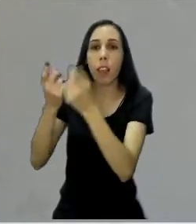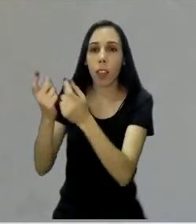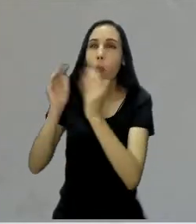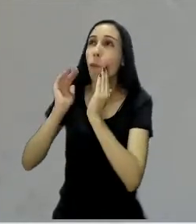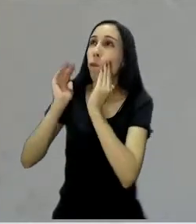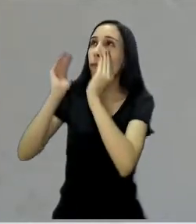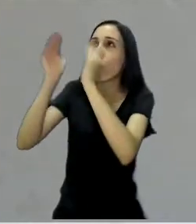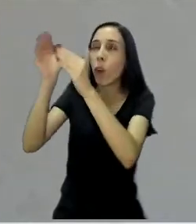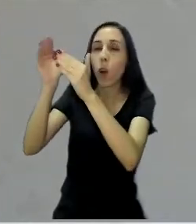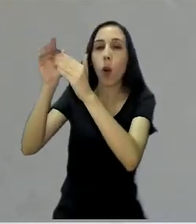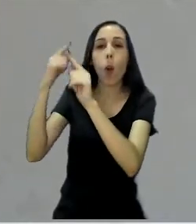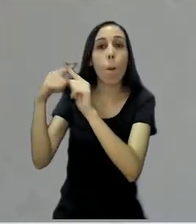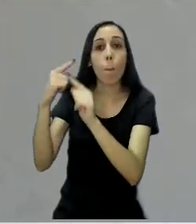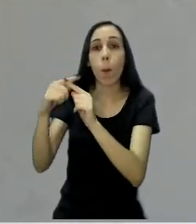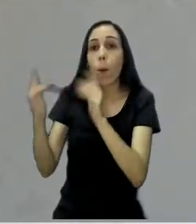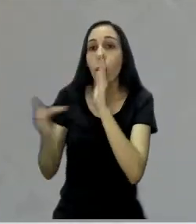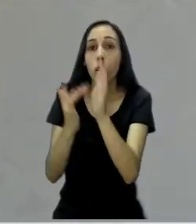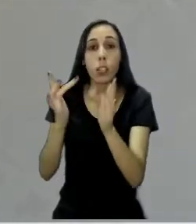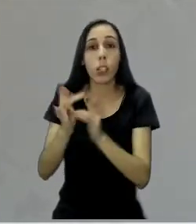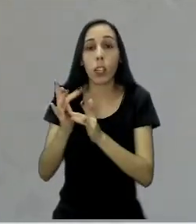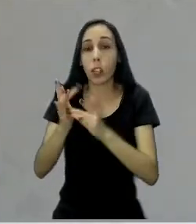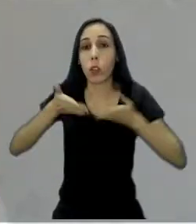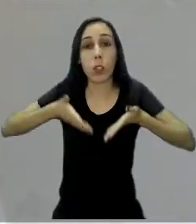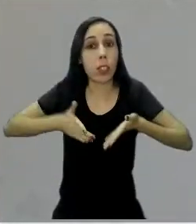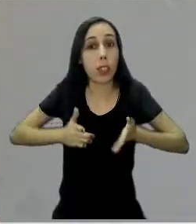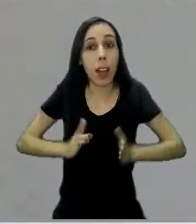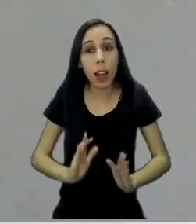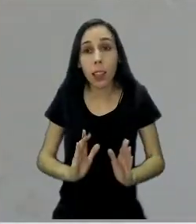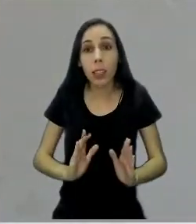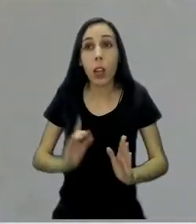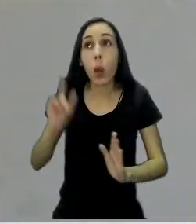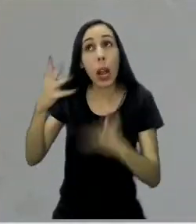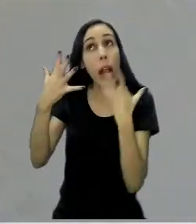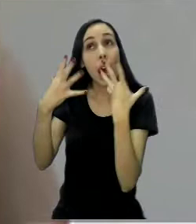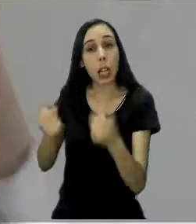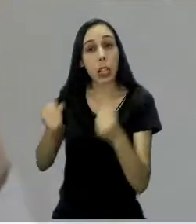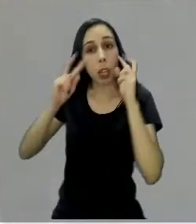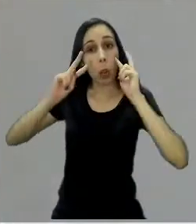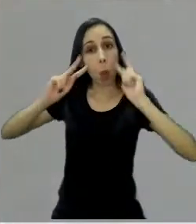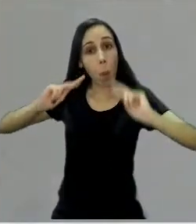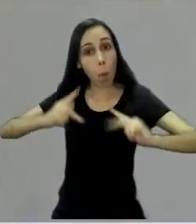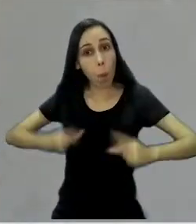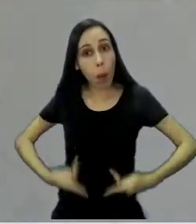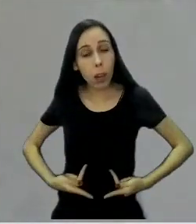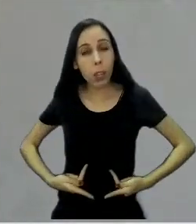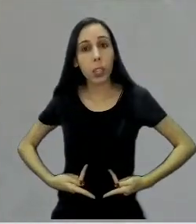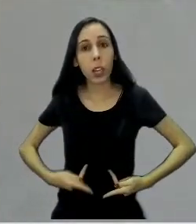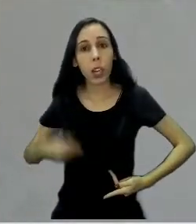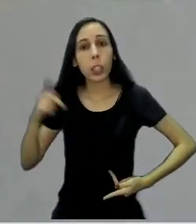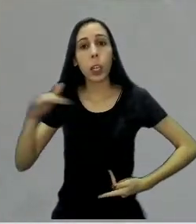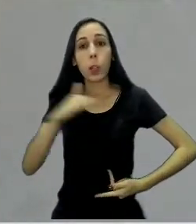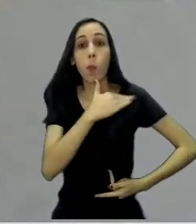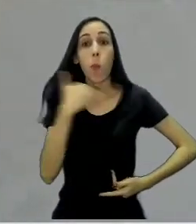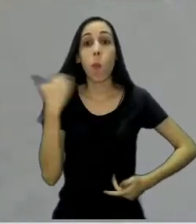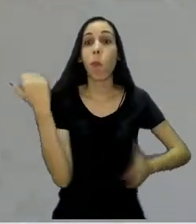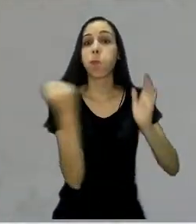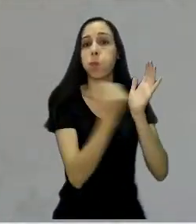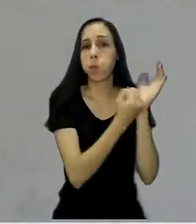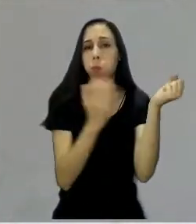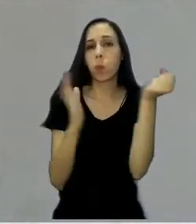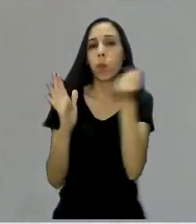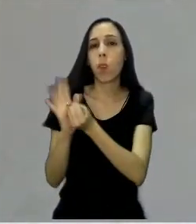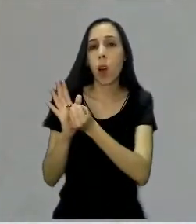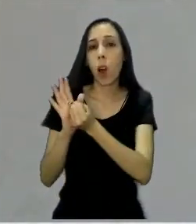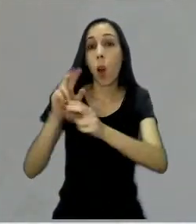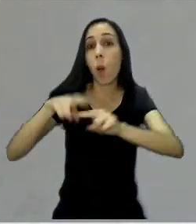a nossa vida eterna, porque Jesus Cristo se encarnou, ele assumiu a nossa humanidade, ele